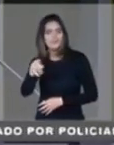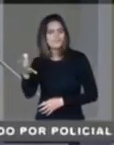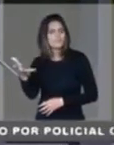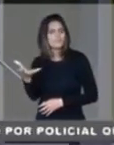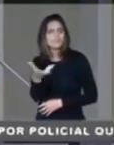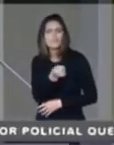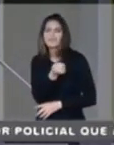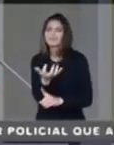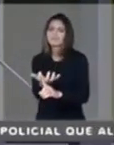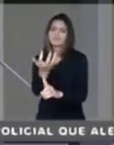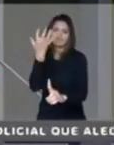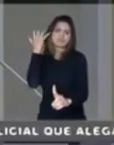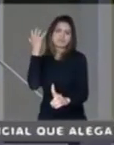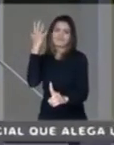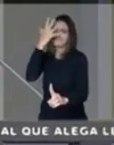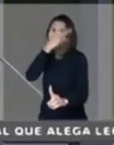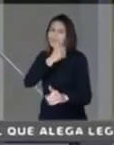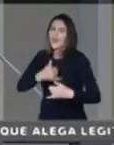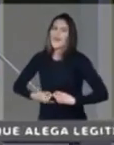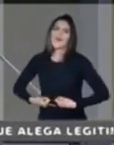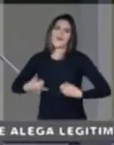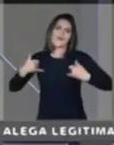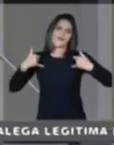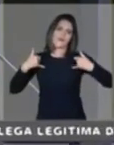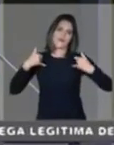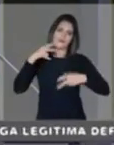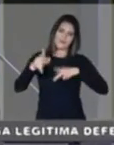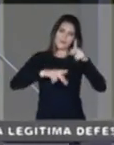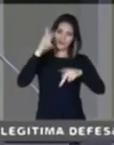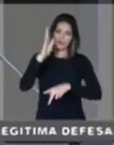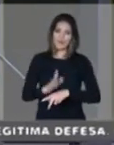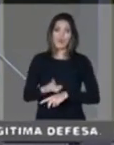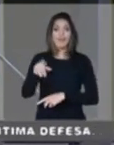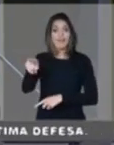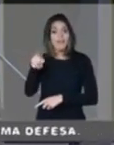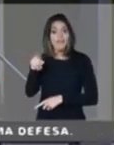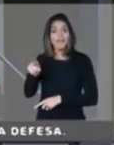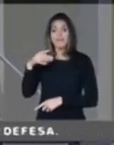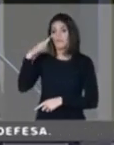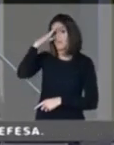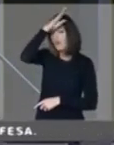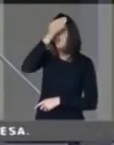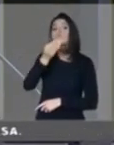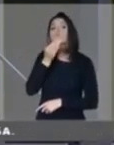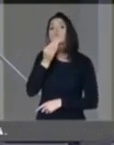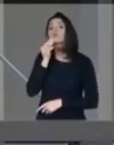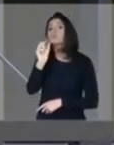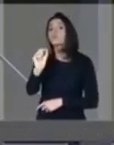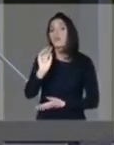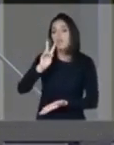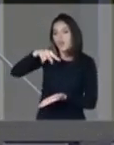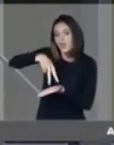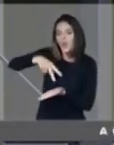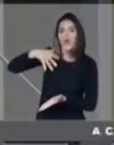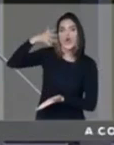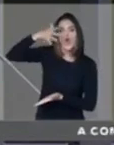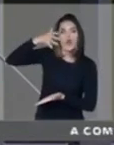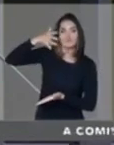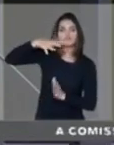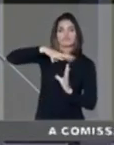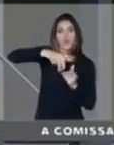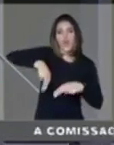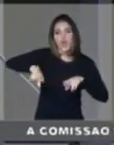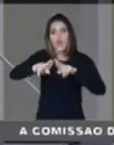presidente Bolsonaro ir à ONU, pedir um minuto de silêncio pela menina Ágata, que foi assassinada no Rio de